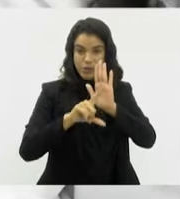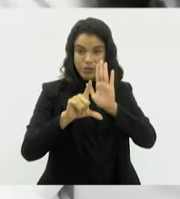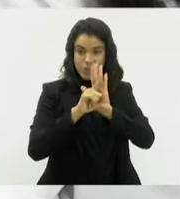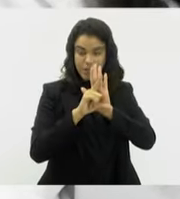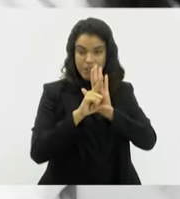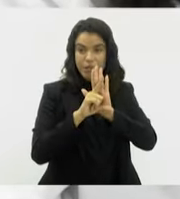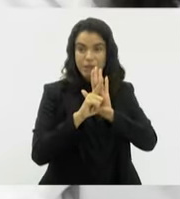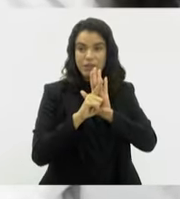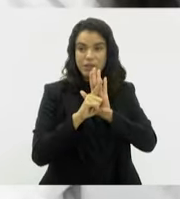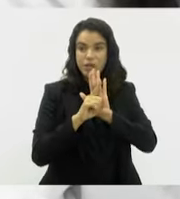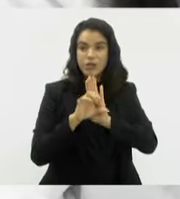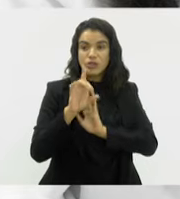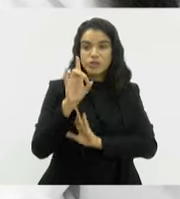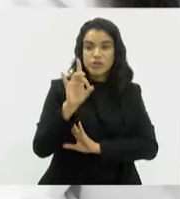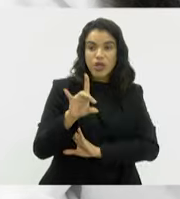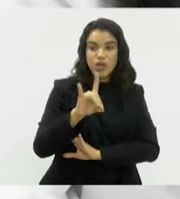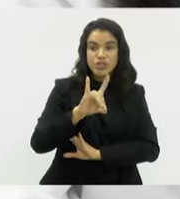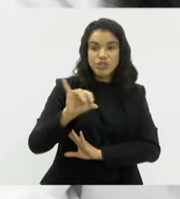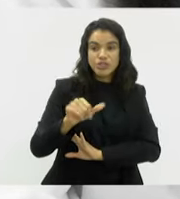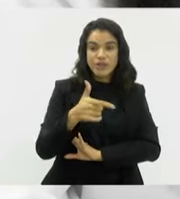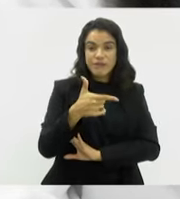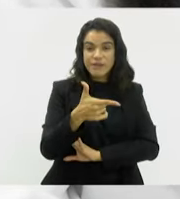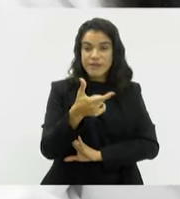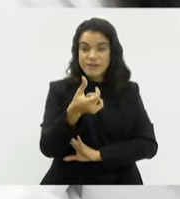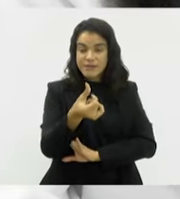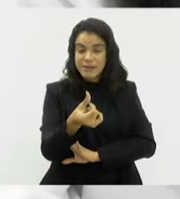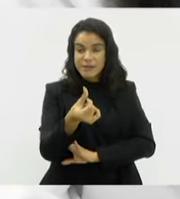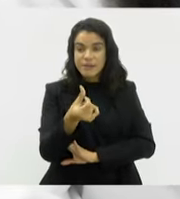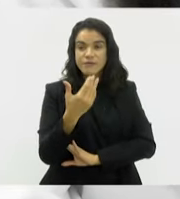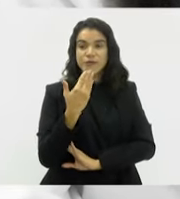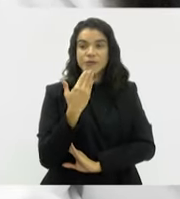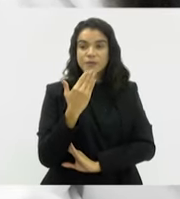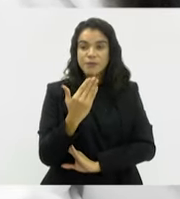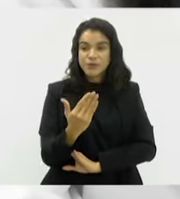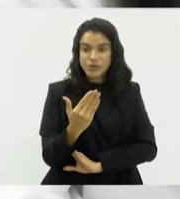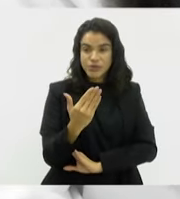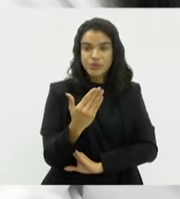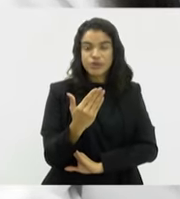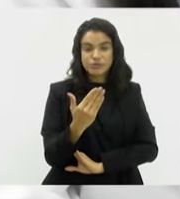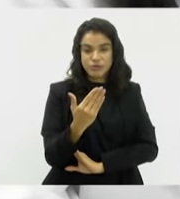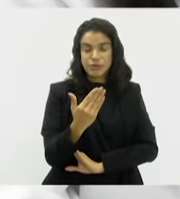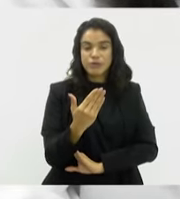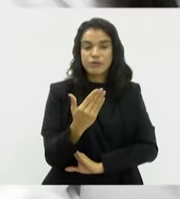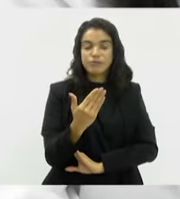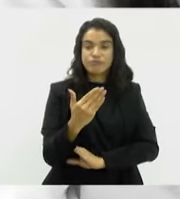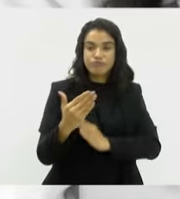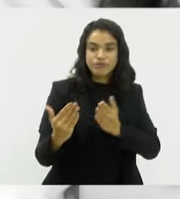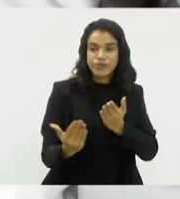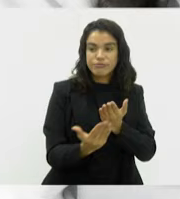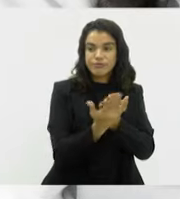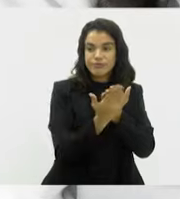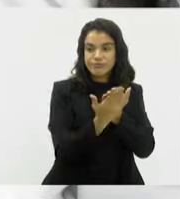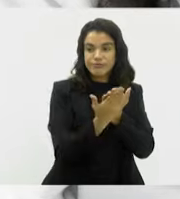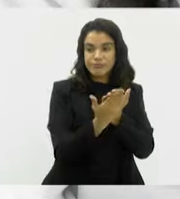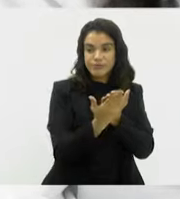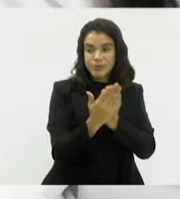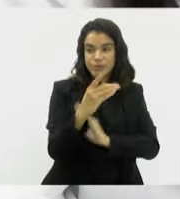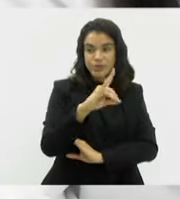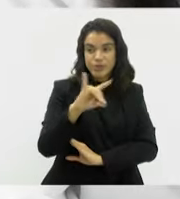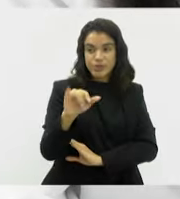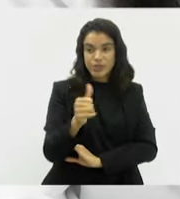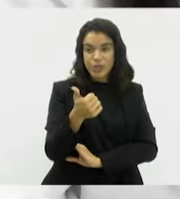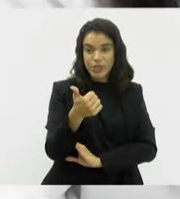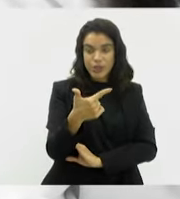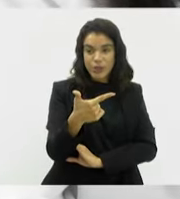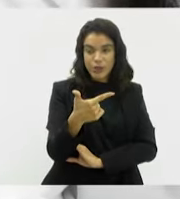e somente no dia 26 foi pedido, teve o requerimento de anexação. E no dia